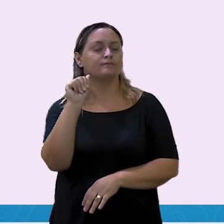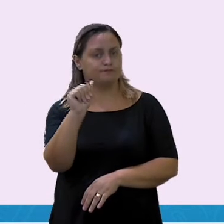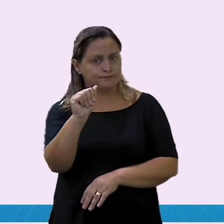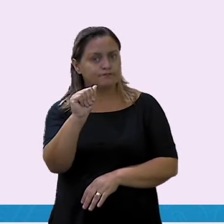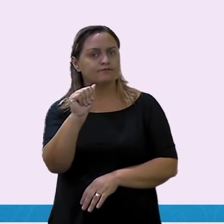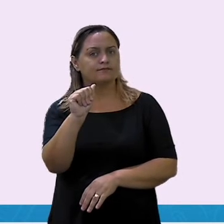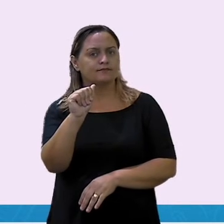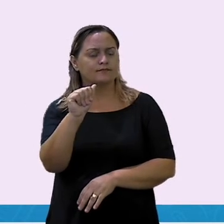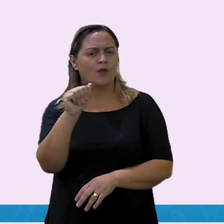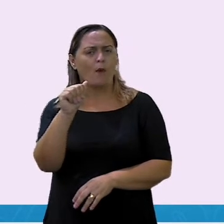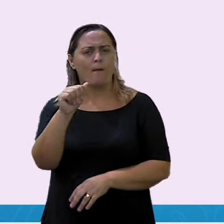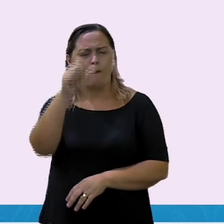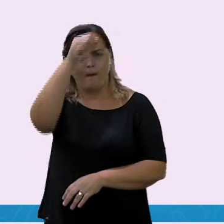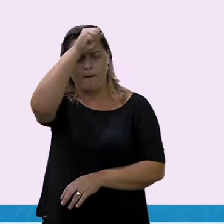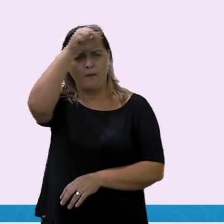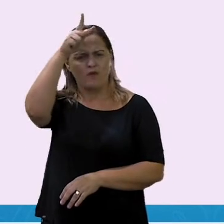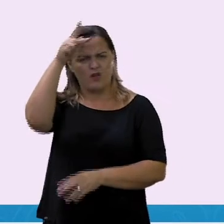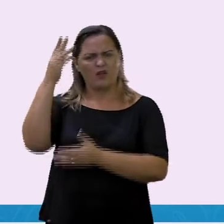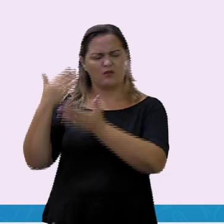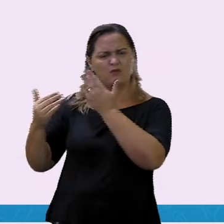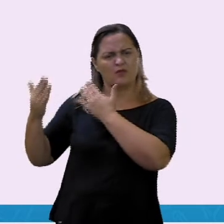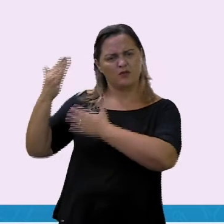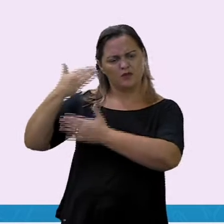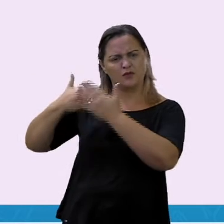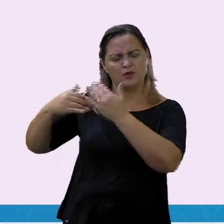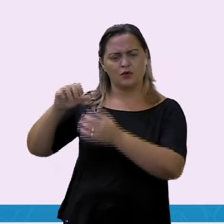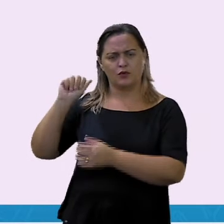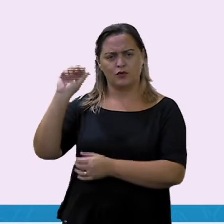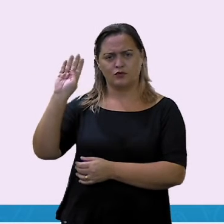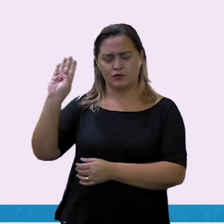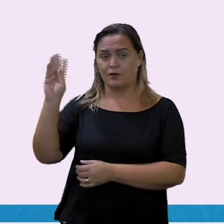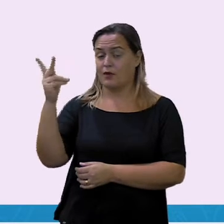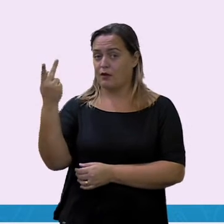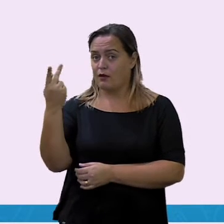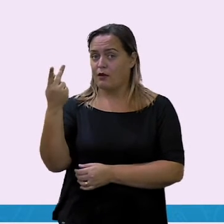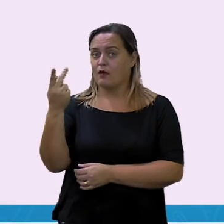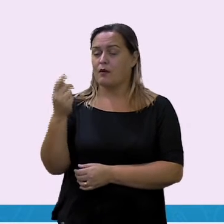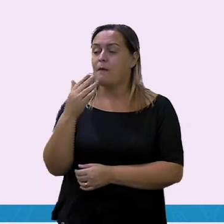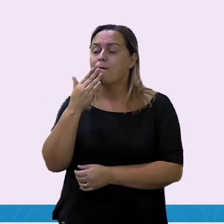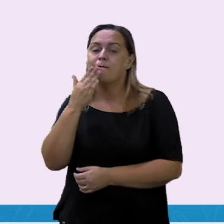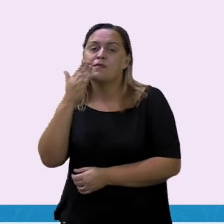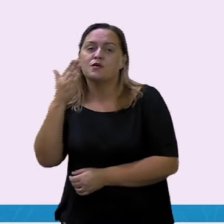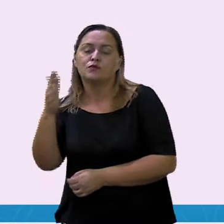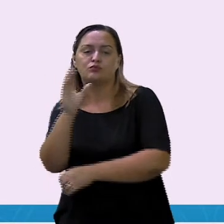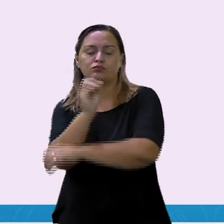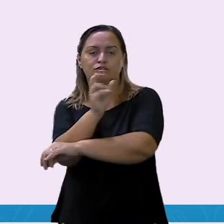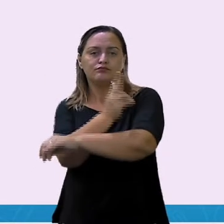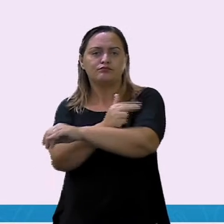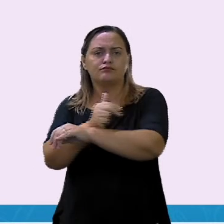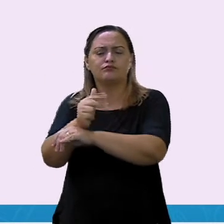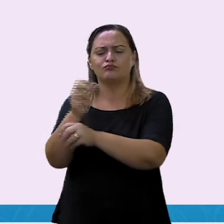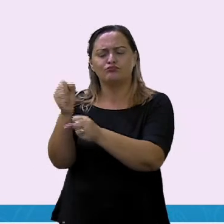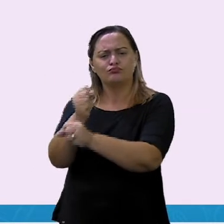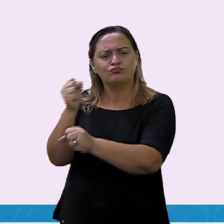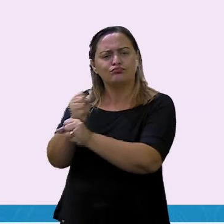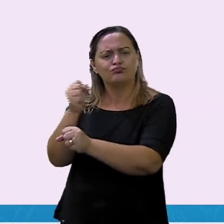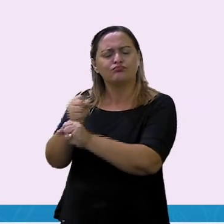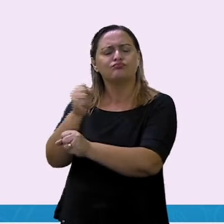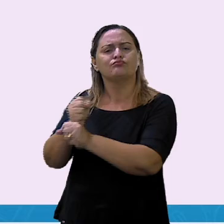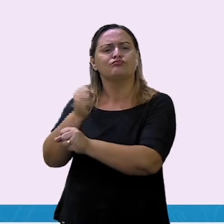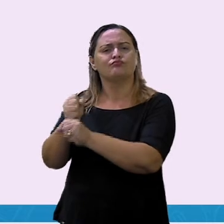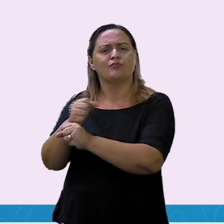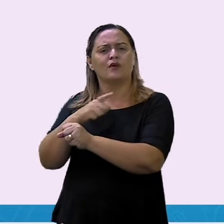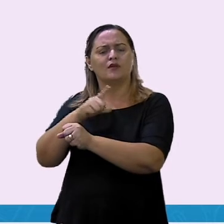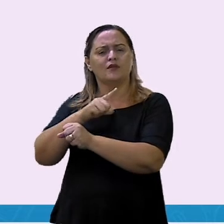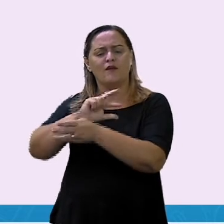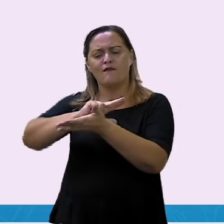pelo prefeito, né? Que na época de Belo Horizonte era o Juscelino Kubitschek. O complexo da Pampulha é composto por uma série de prédios em torno